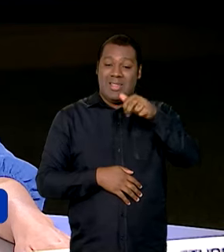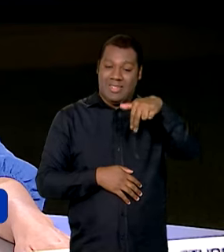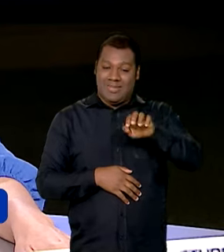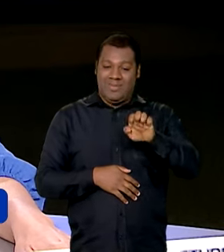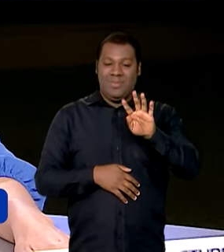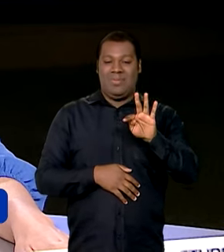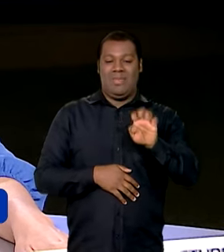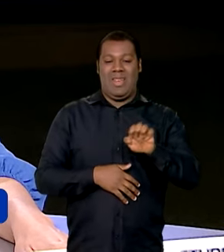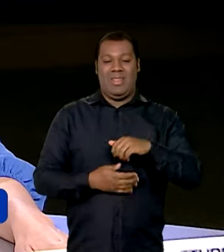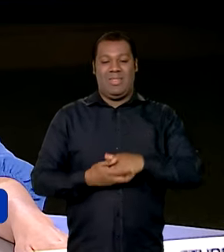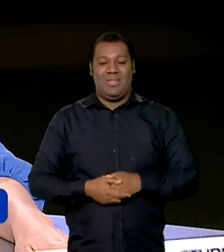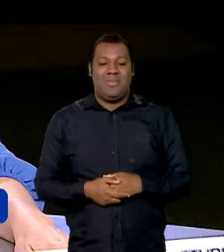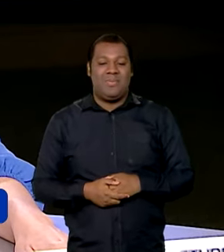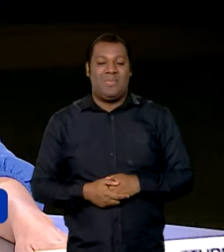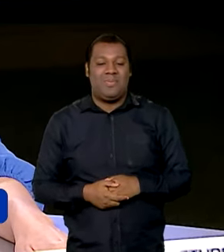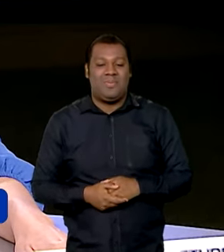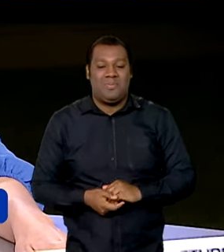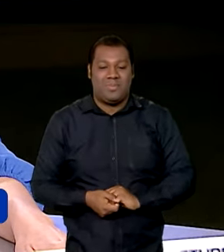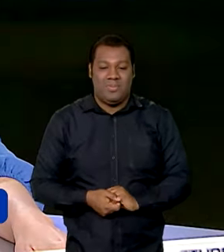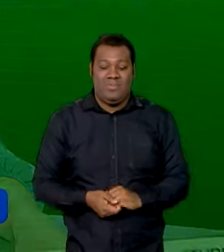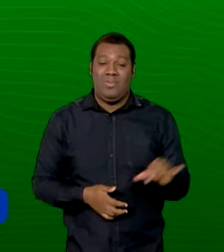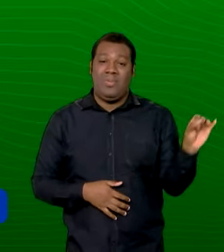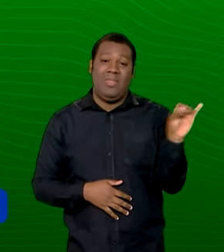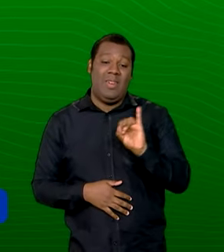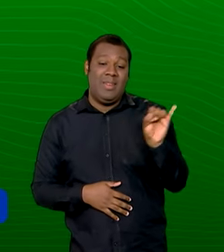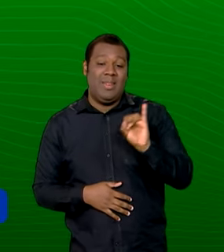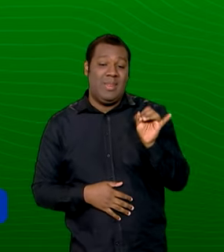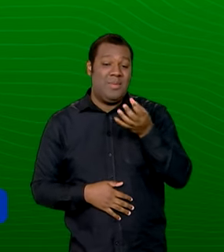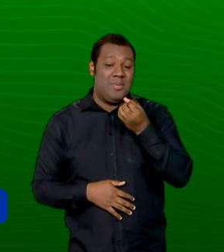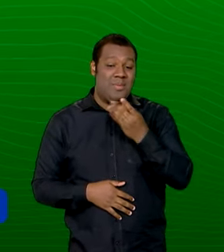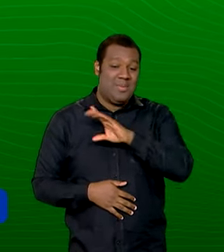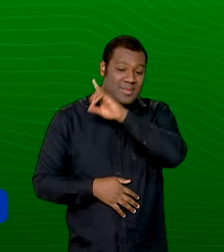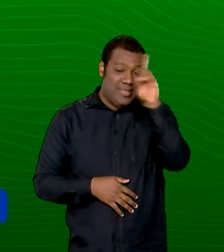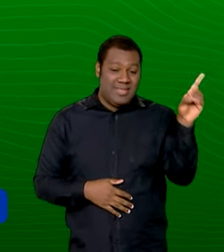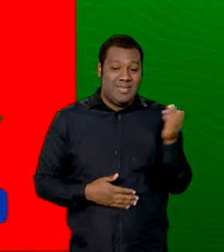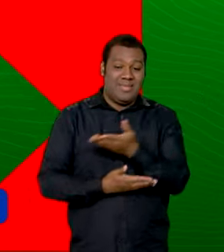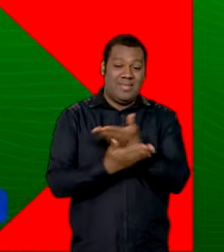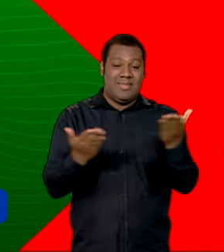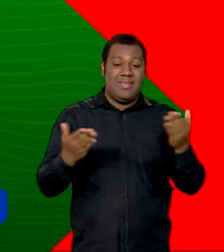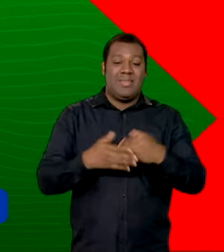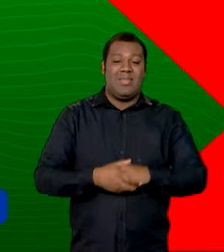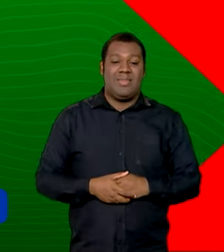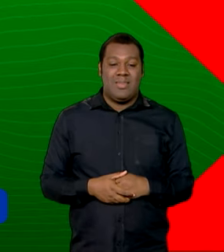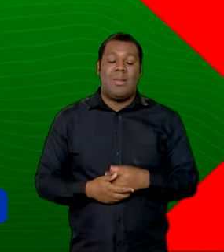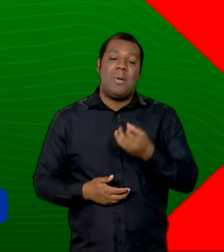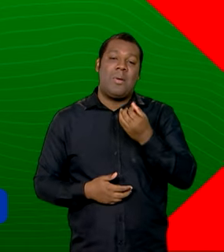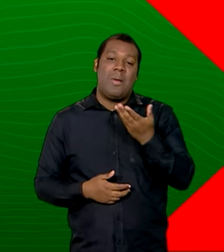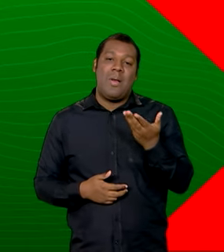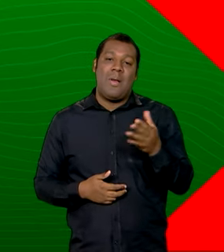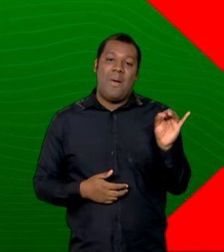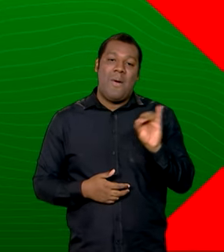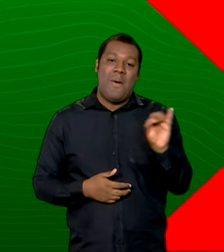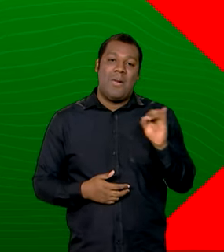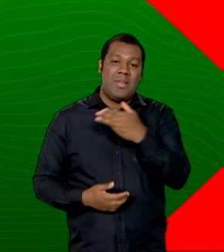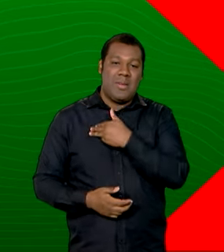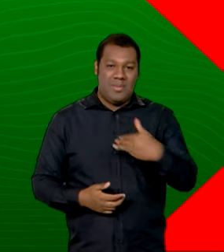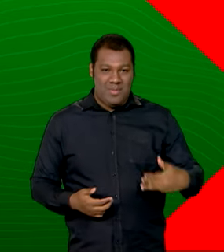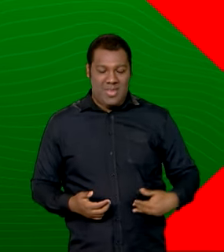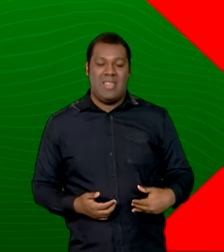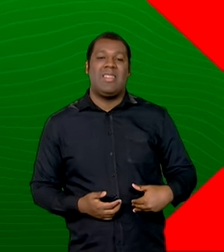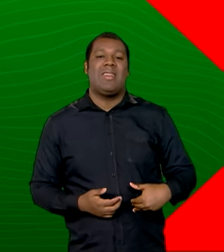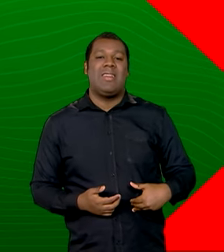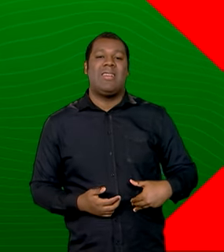Janete bom dia para você bom dia bom dia a todo Ministro vald go aqui Janete Carvalho